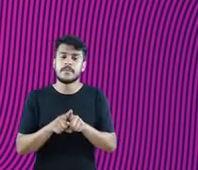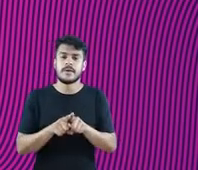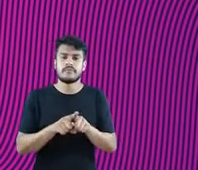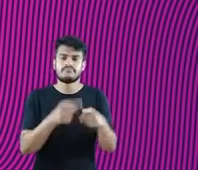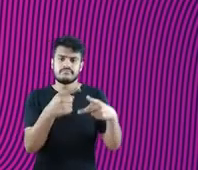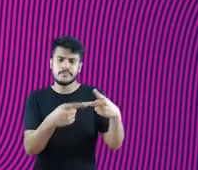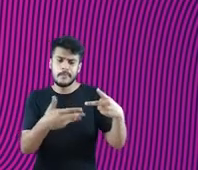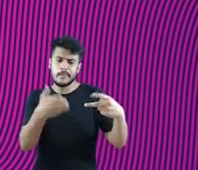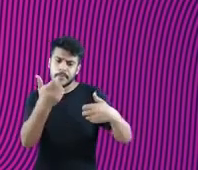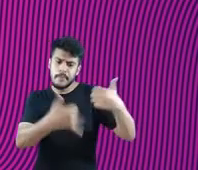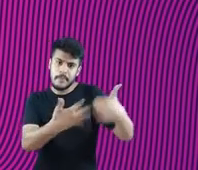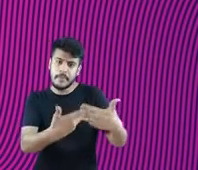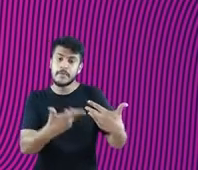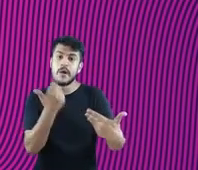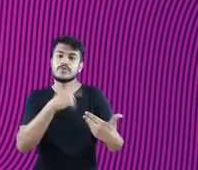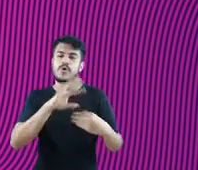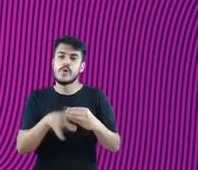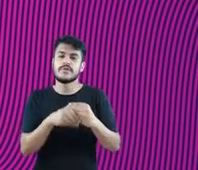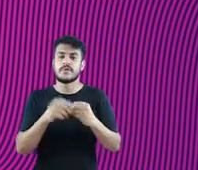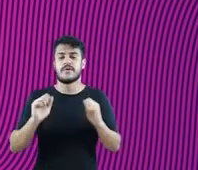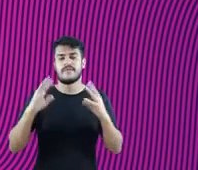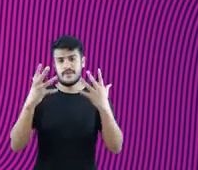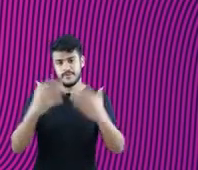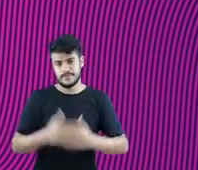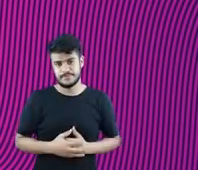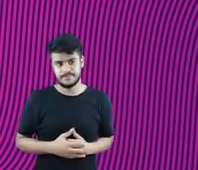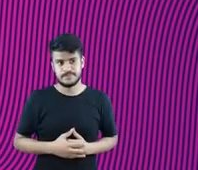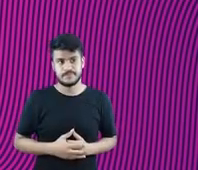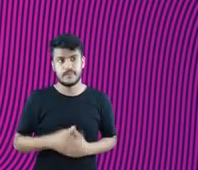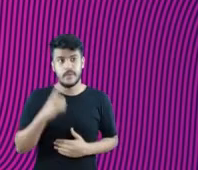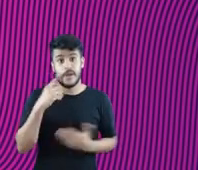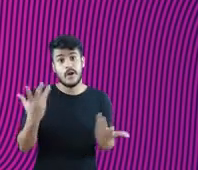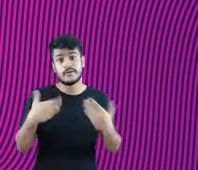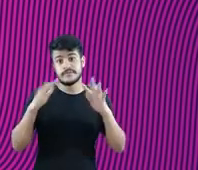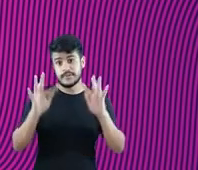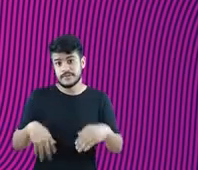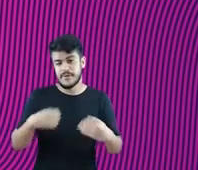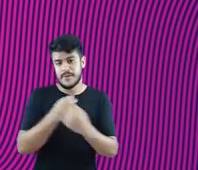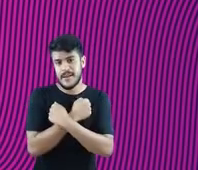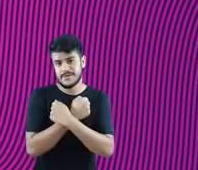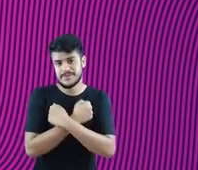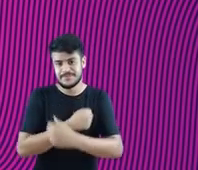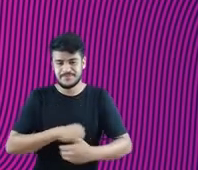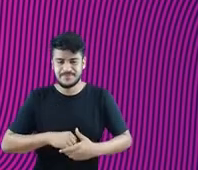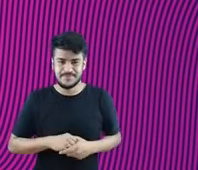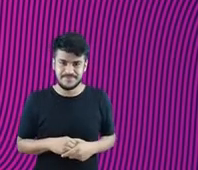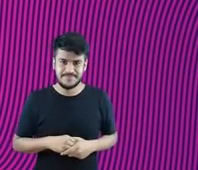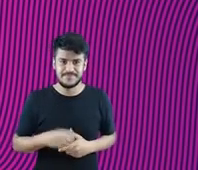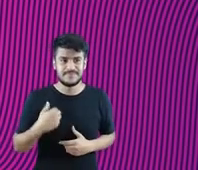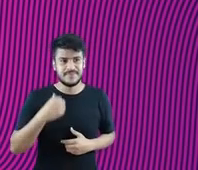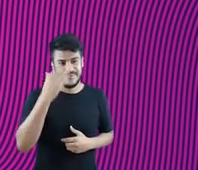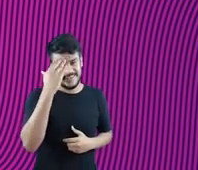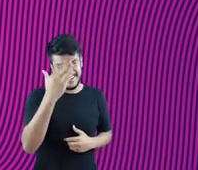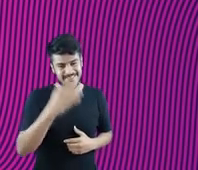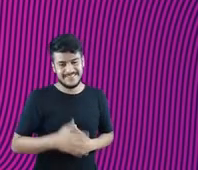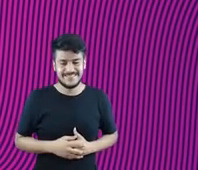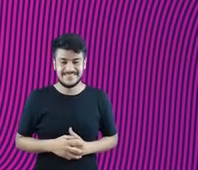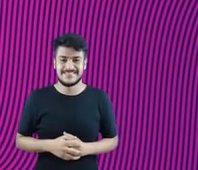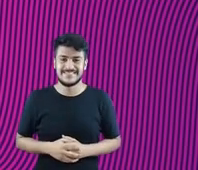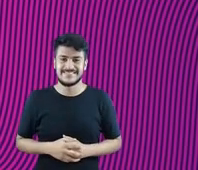para esse evento. Vamos, então, terminar. Um abraço. Obrigada.